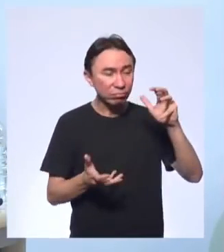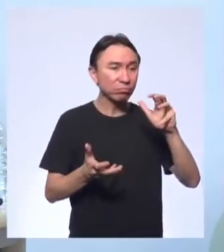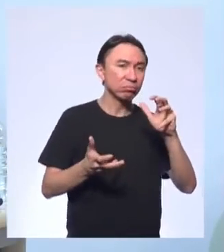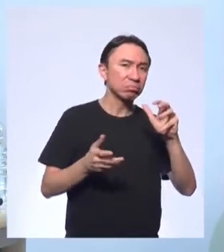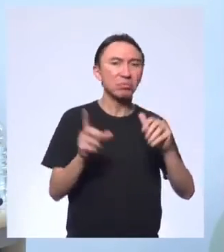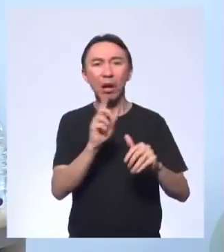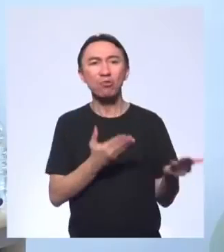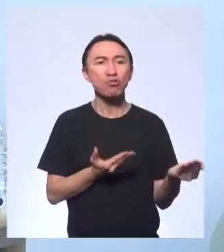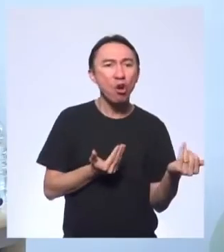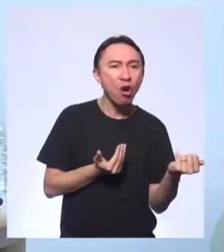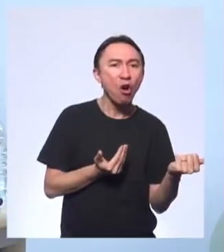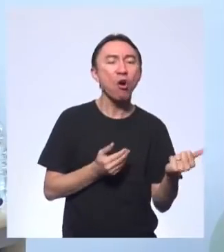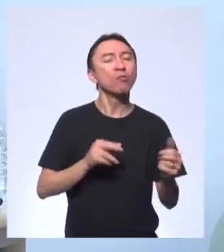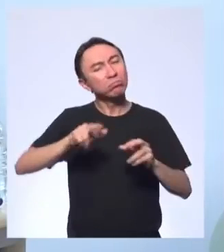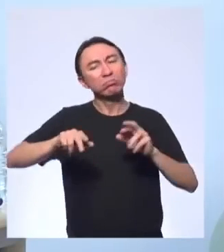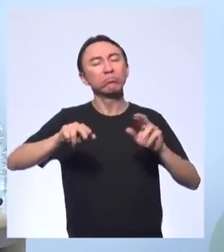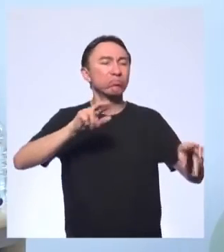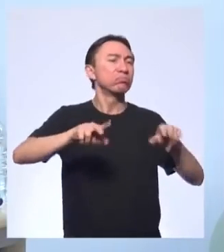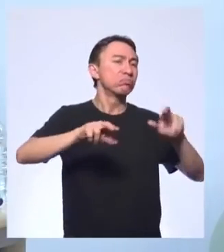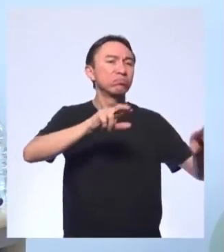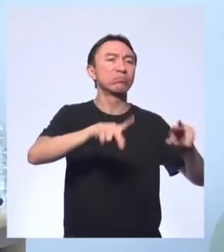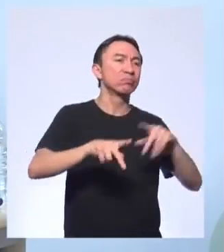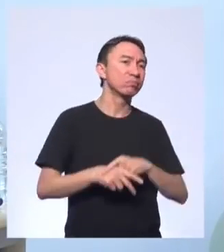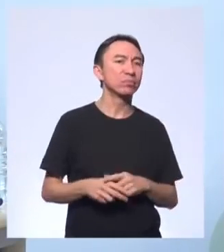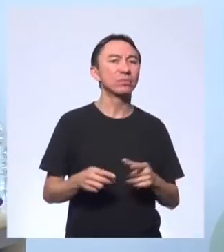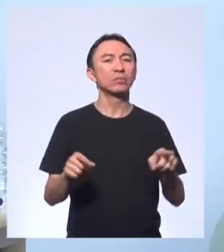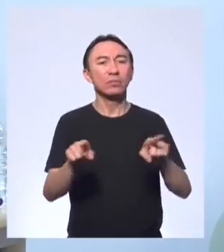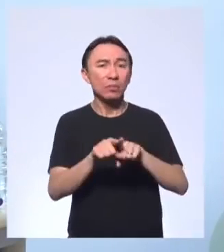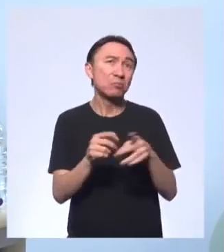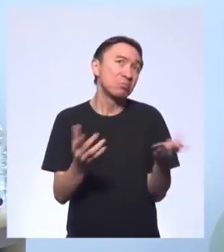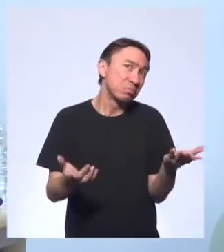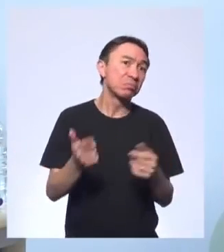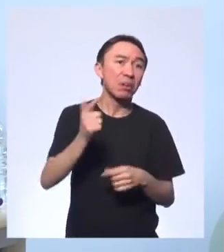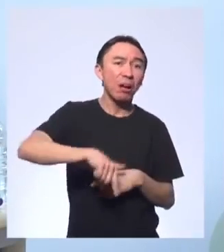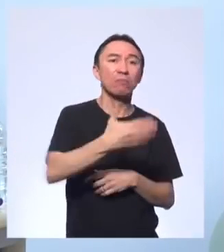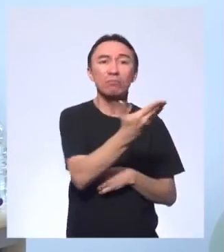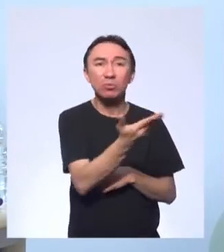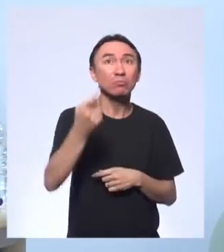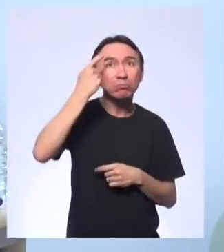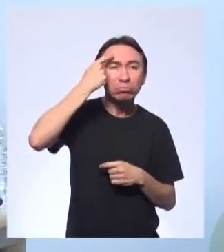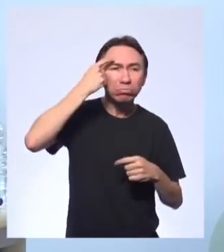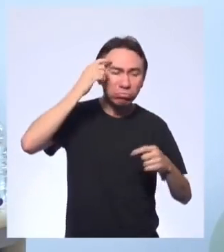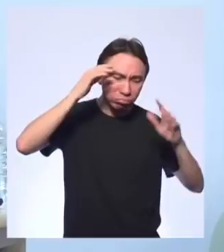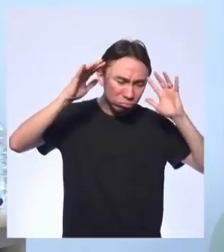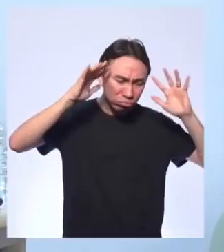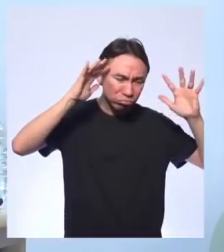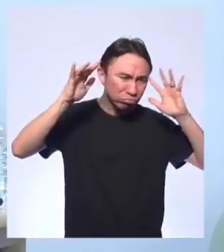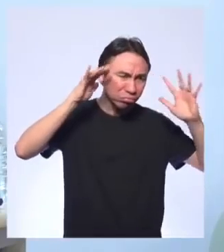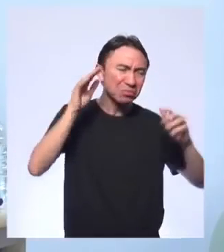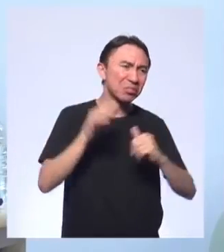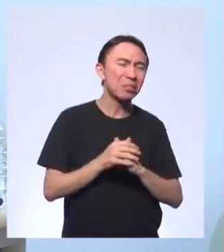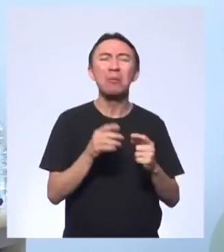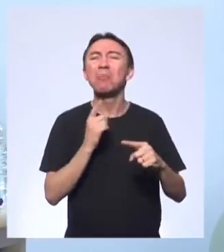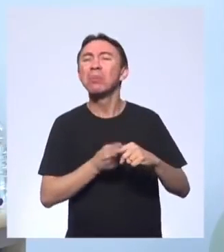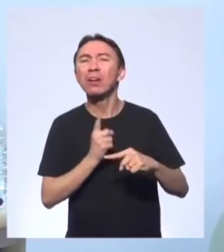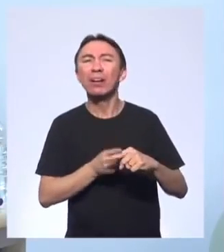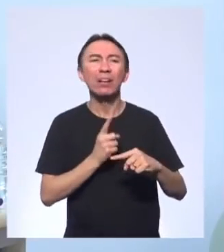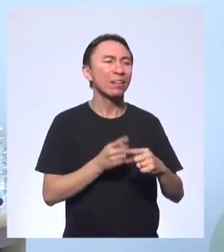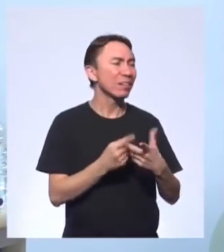refletir por que as causas, né, essas causas de morte têm a ver com agressão.